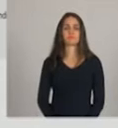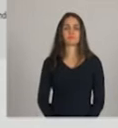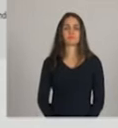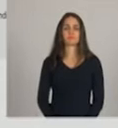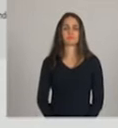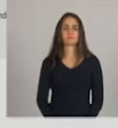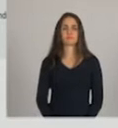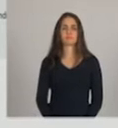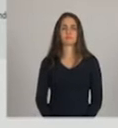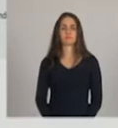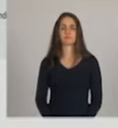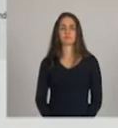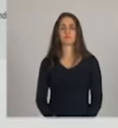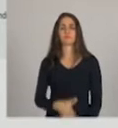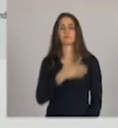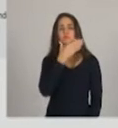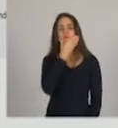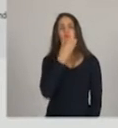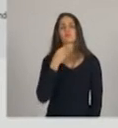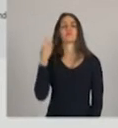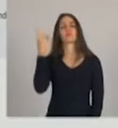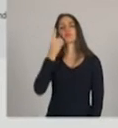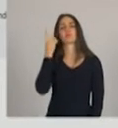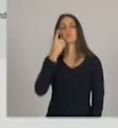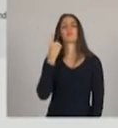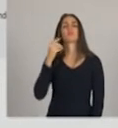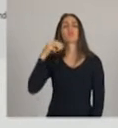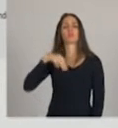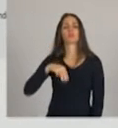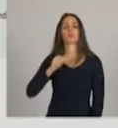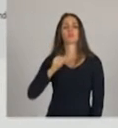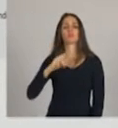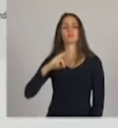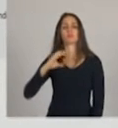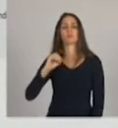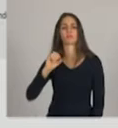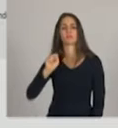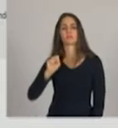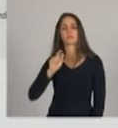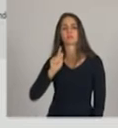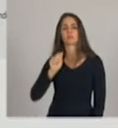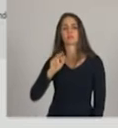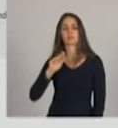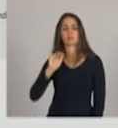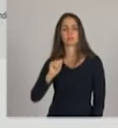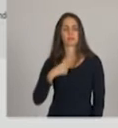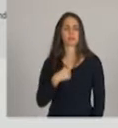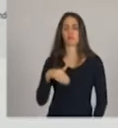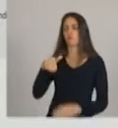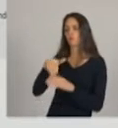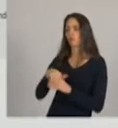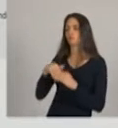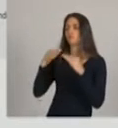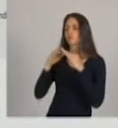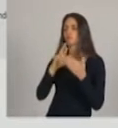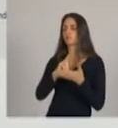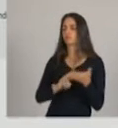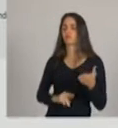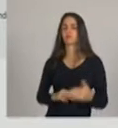Deputado Marcos Garcia, como vota? Voto com Vossa Excelência. Deputado Marcelo